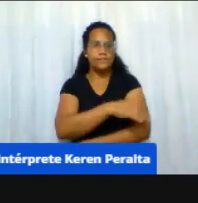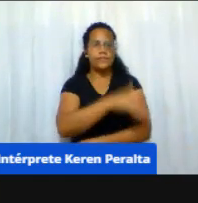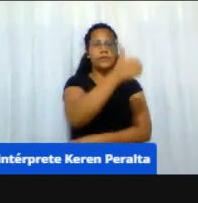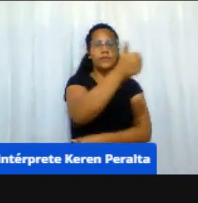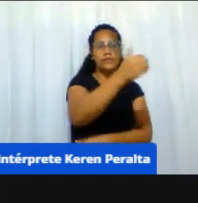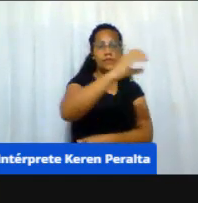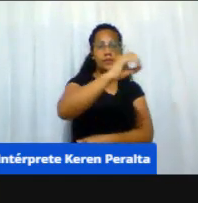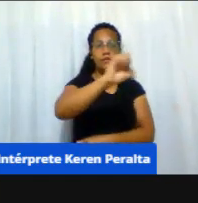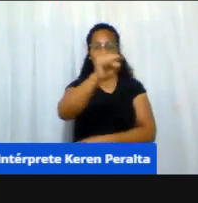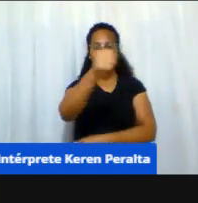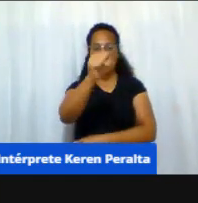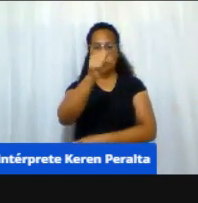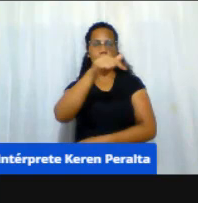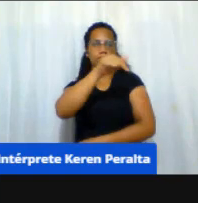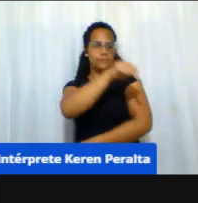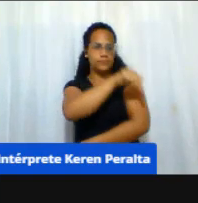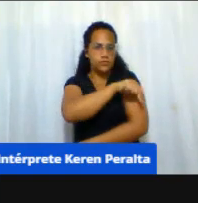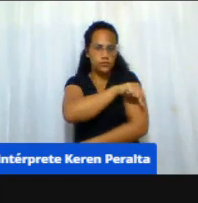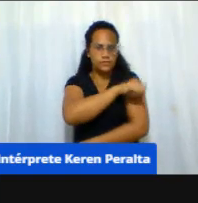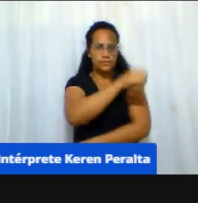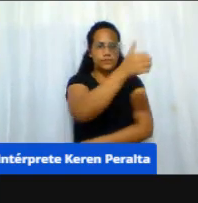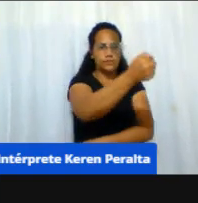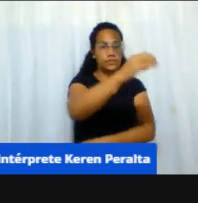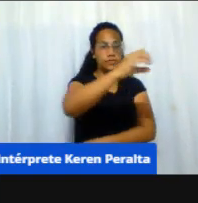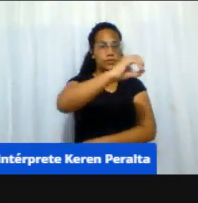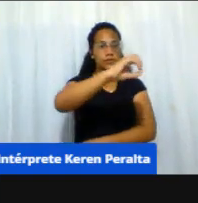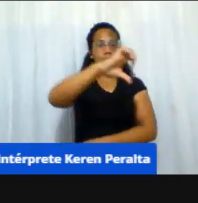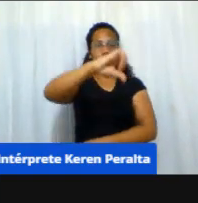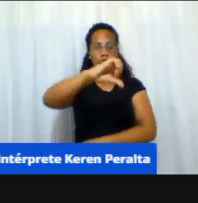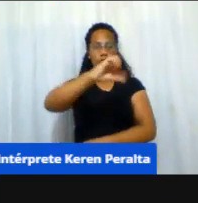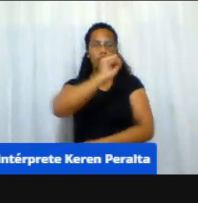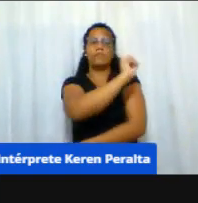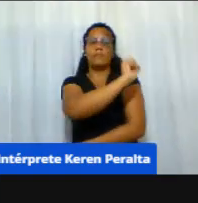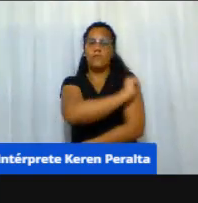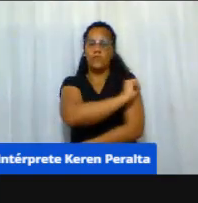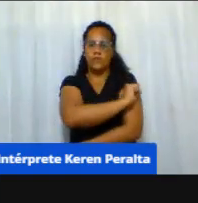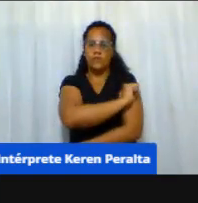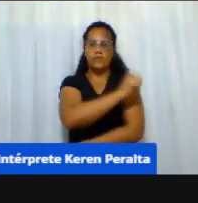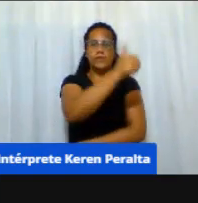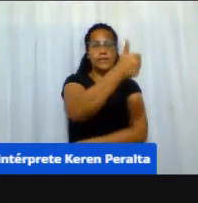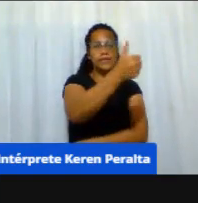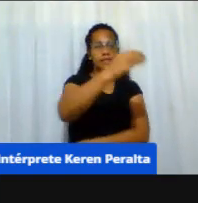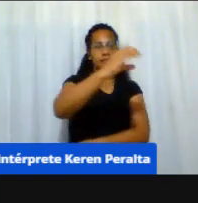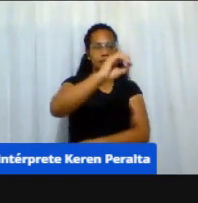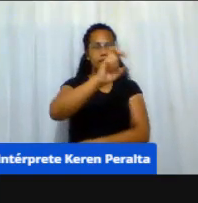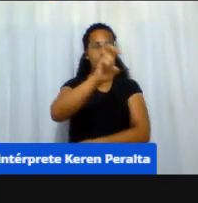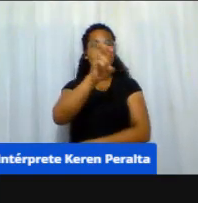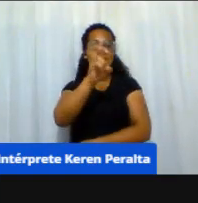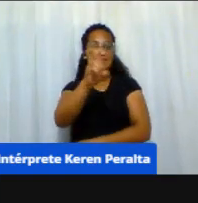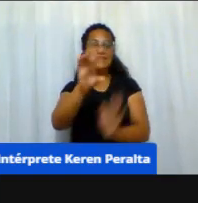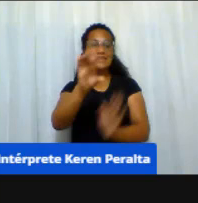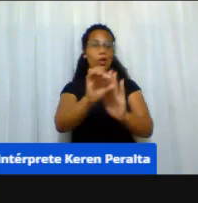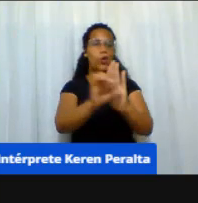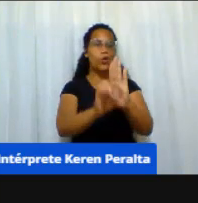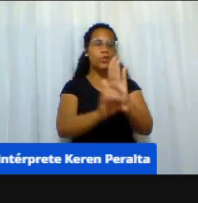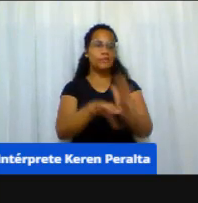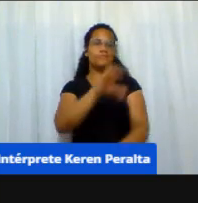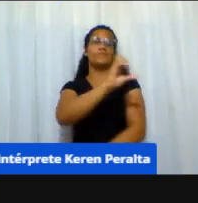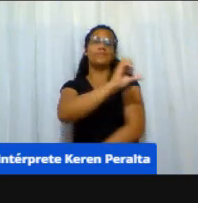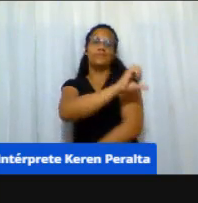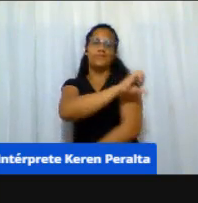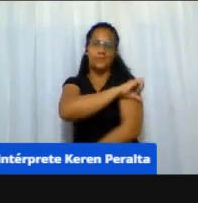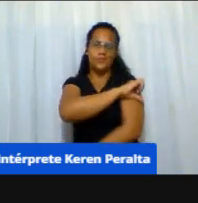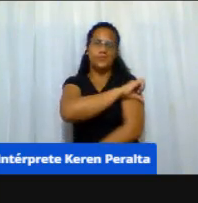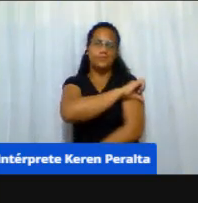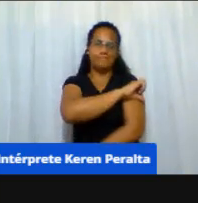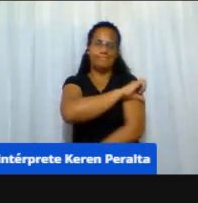sétimo, 109 para o oitavo e 105 para o nono. Números muito